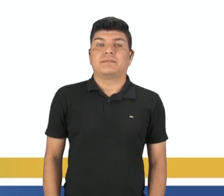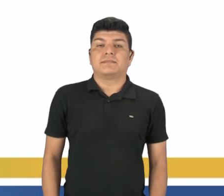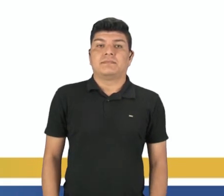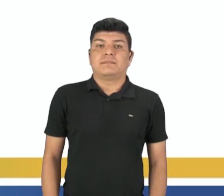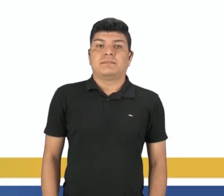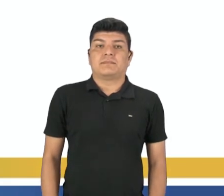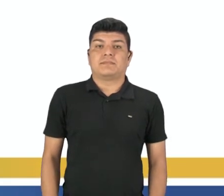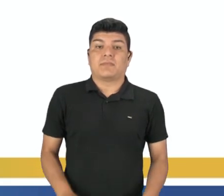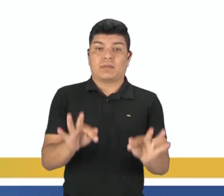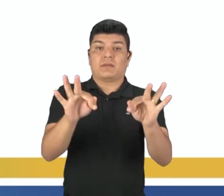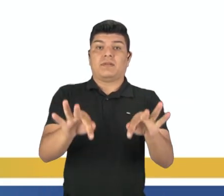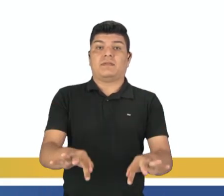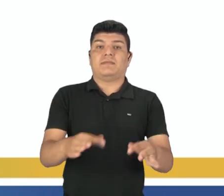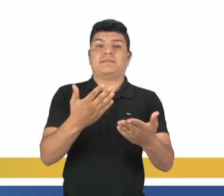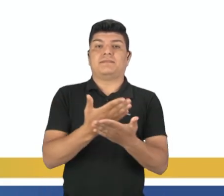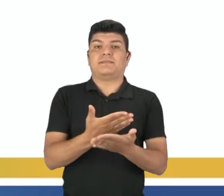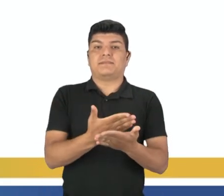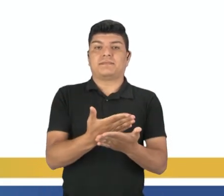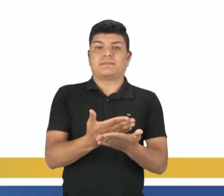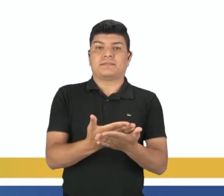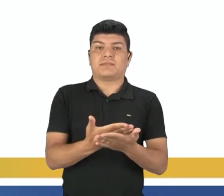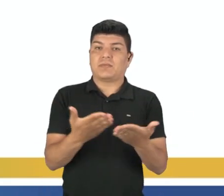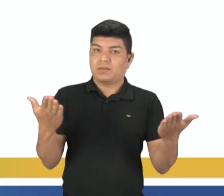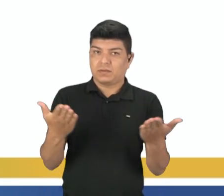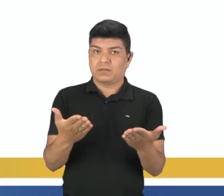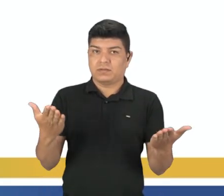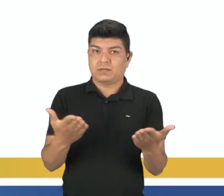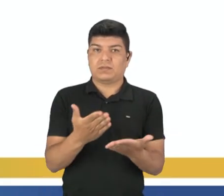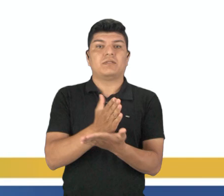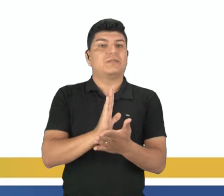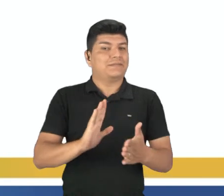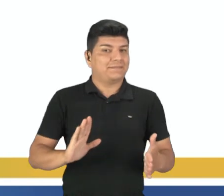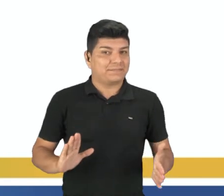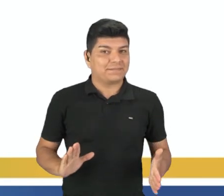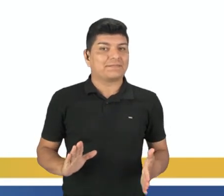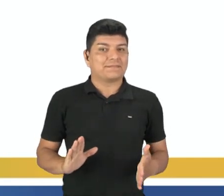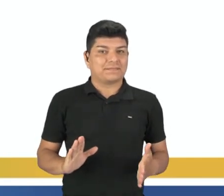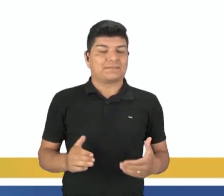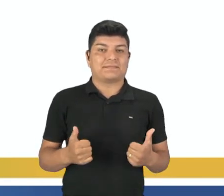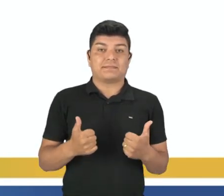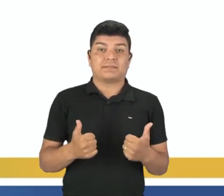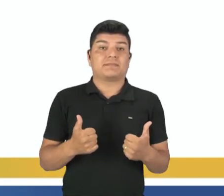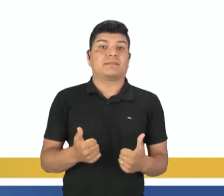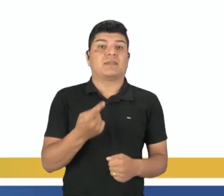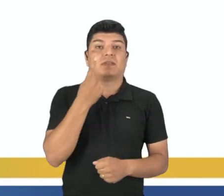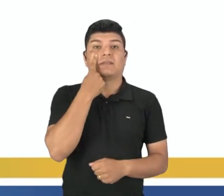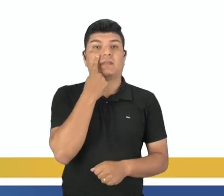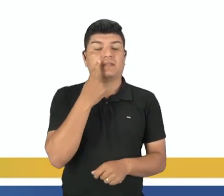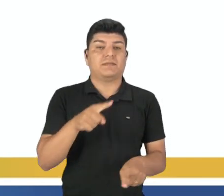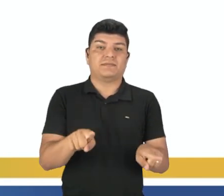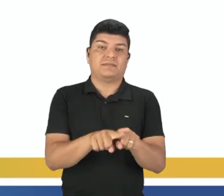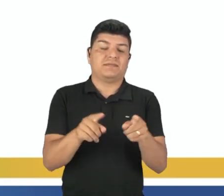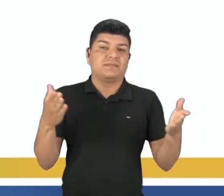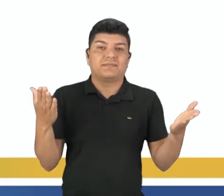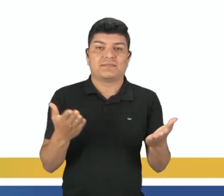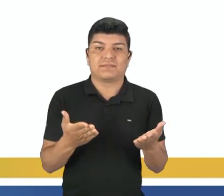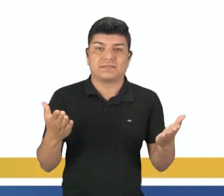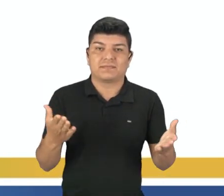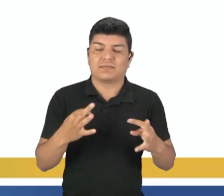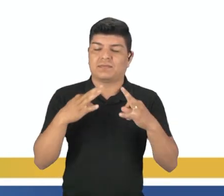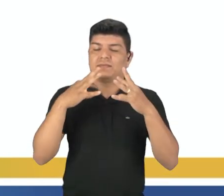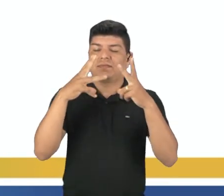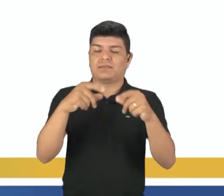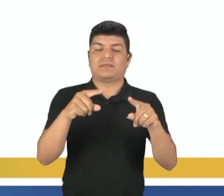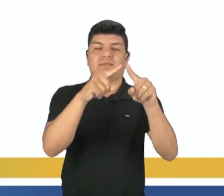Então, vamos finalizar a nossa aula, né? Por hoje, nós encerramos ela. nós vimos, né, hoje nessa aula que em